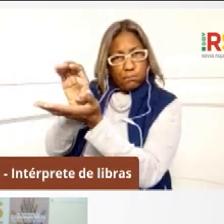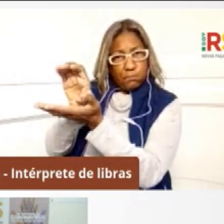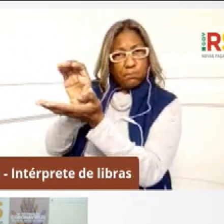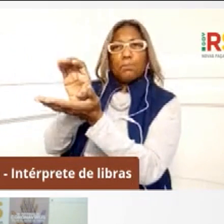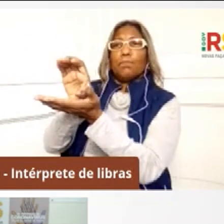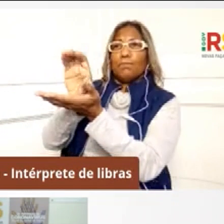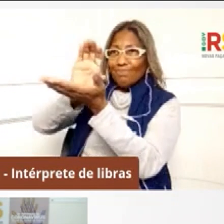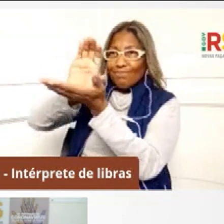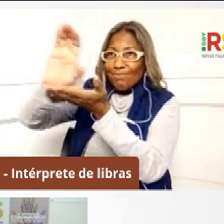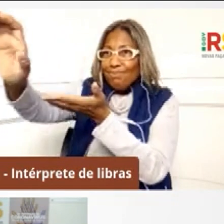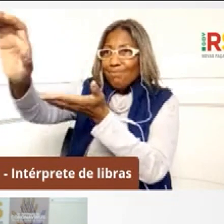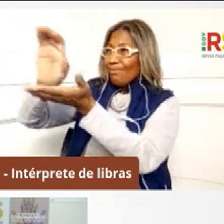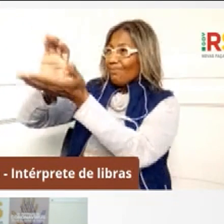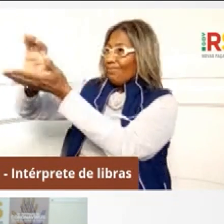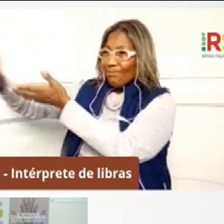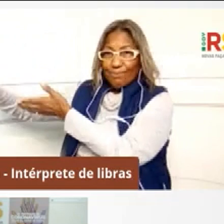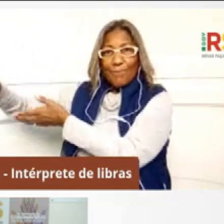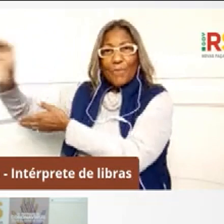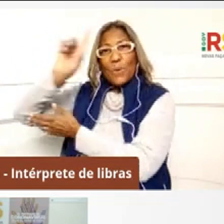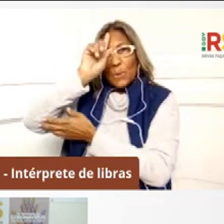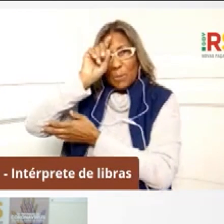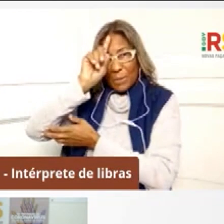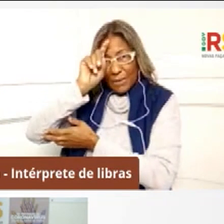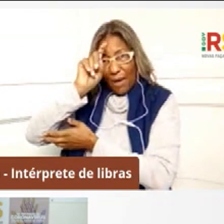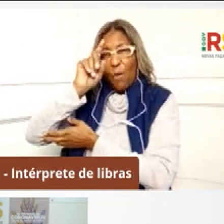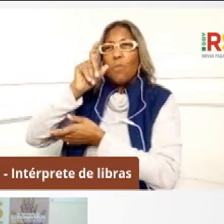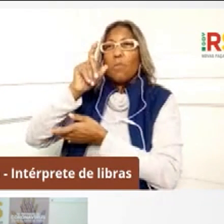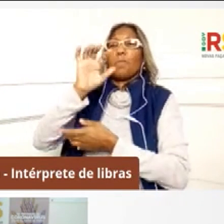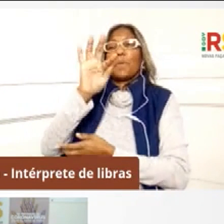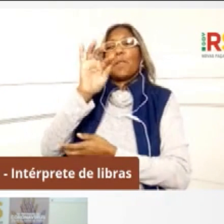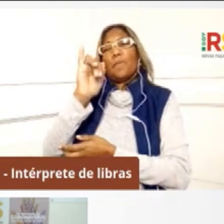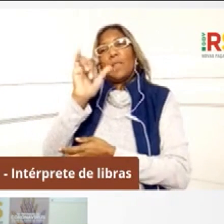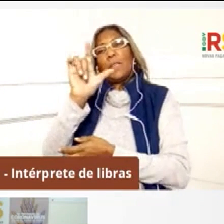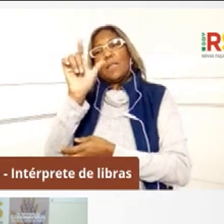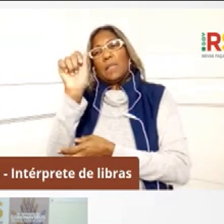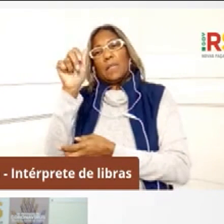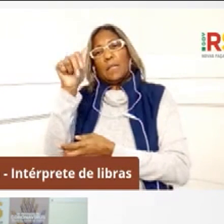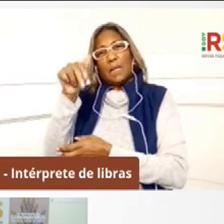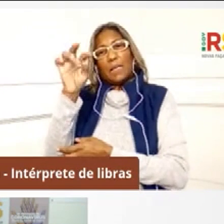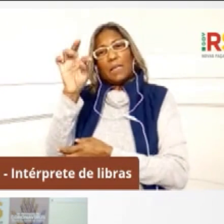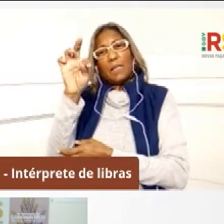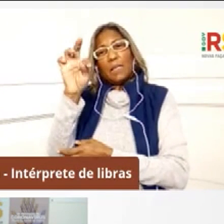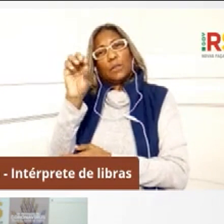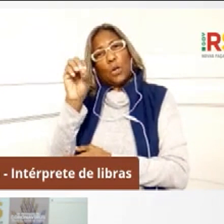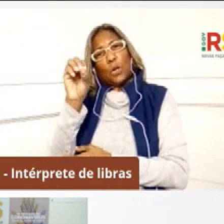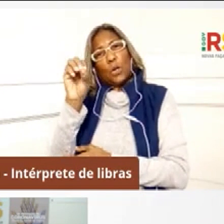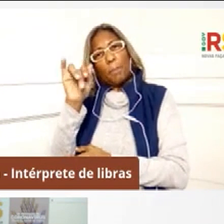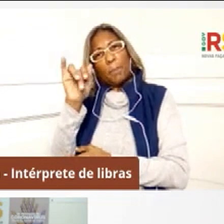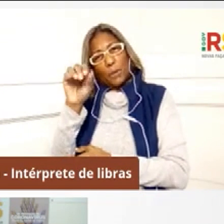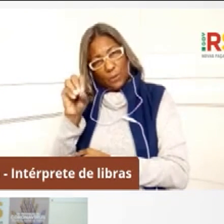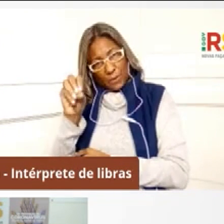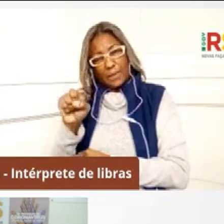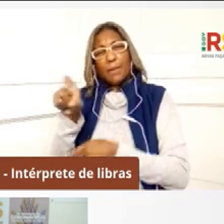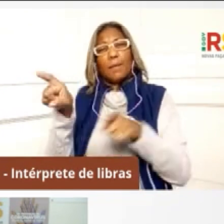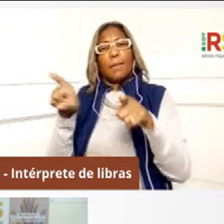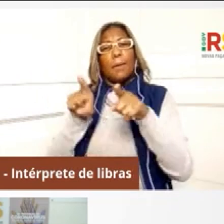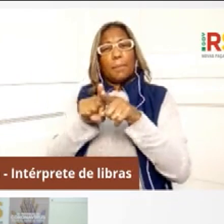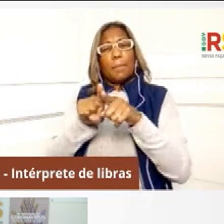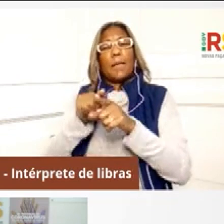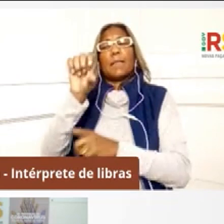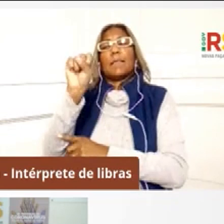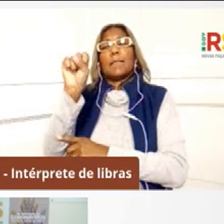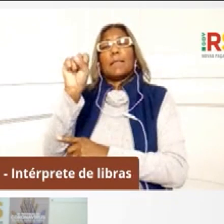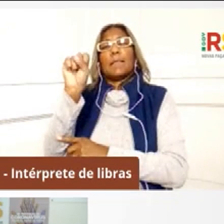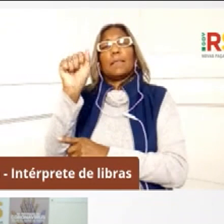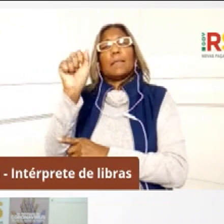estado. São hospitais que não se enquadram como filantrópicos ou santas casas, que receberam recursos do governo